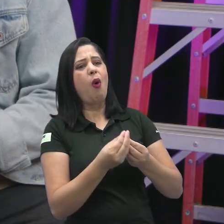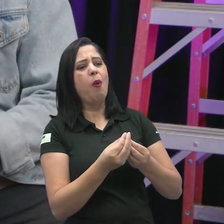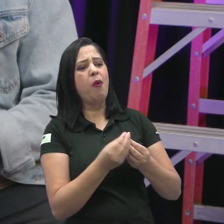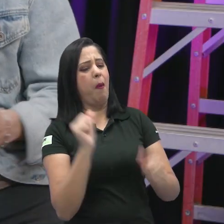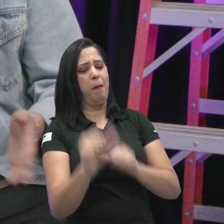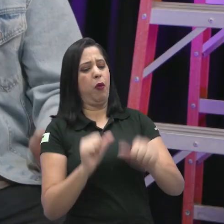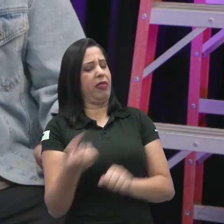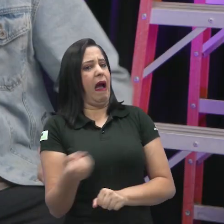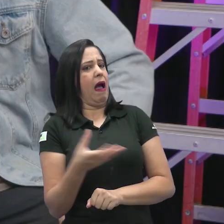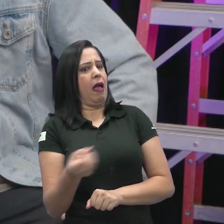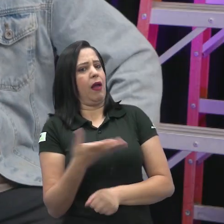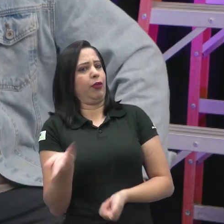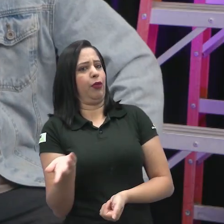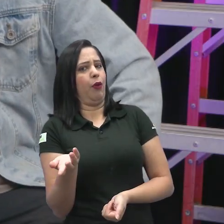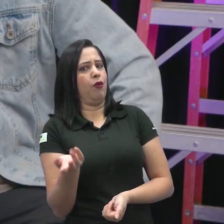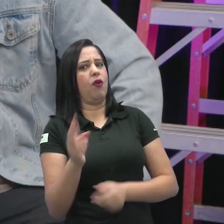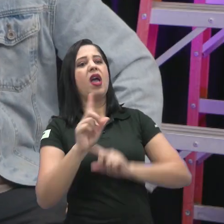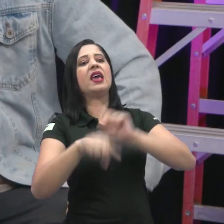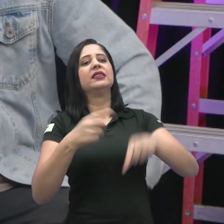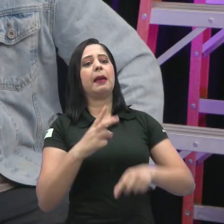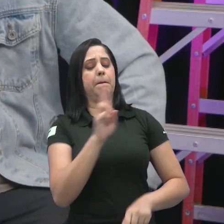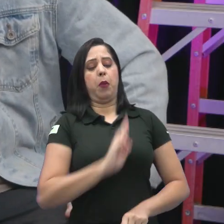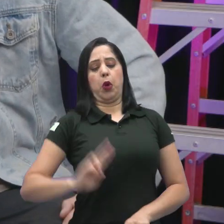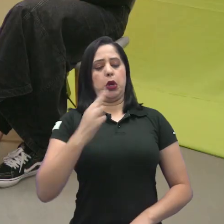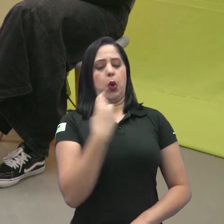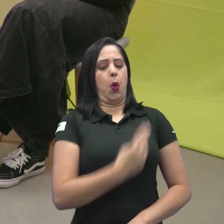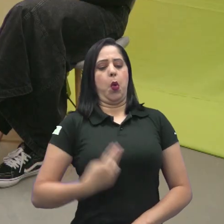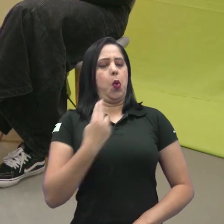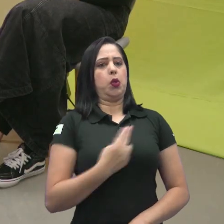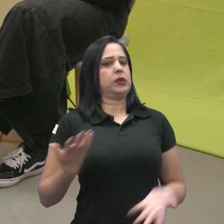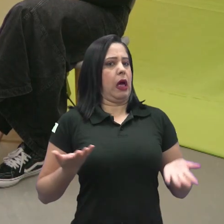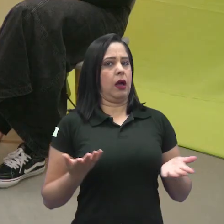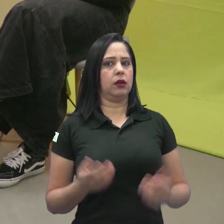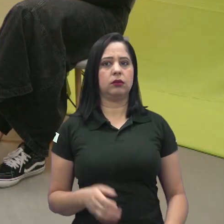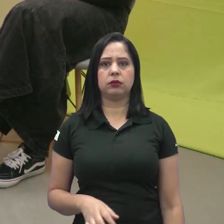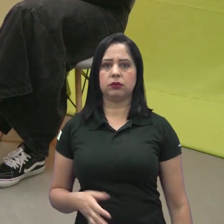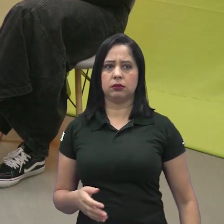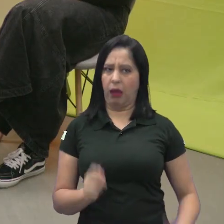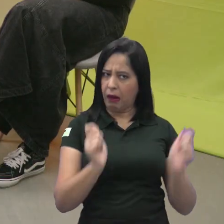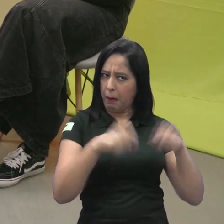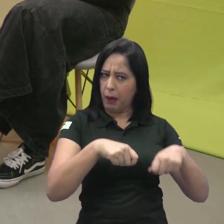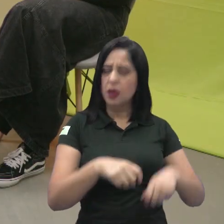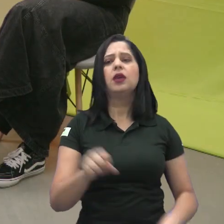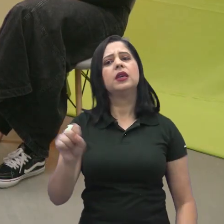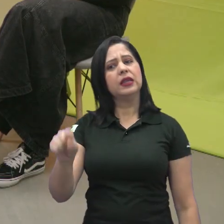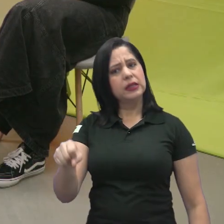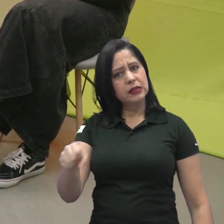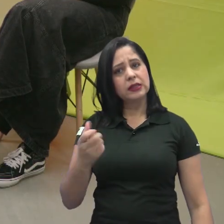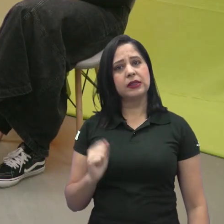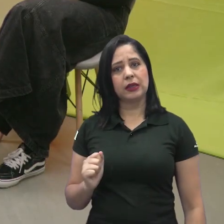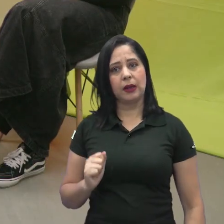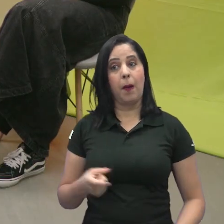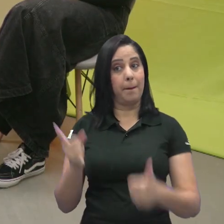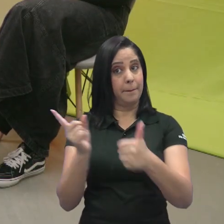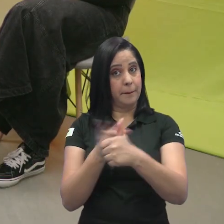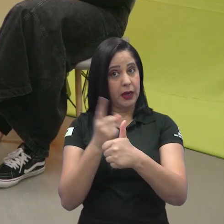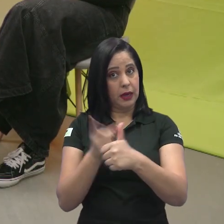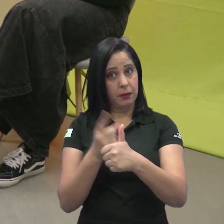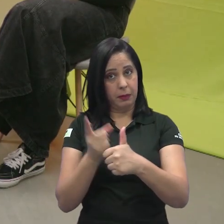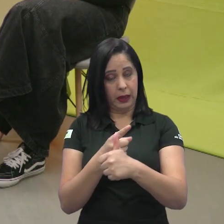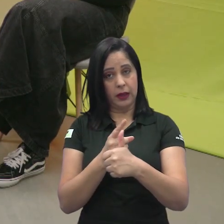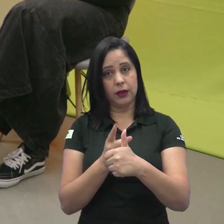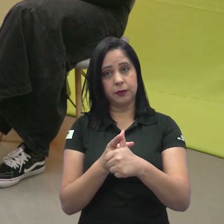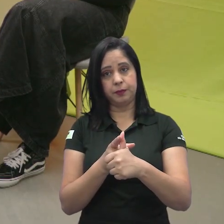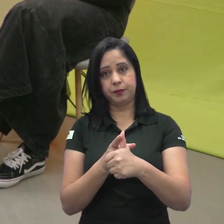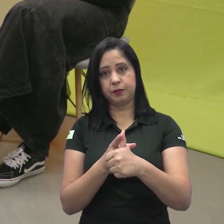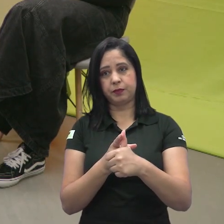parecer nova ao ponto de eu poder vestir e sair com ela? É possível? Com certeza. Eu acho muito legal a gente pontuar a primeira coisa. Quando